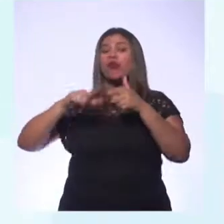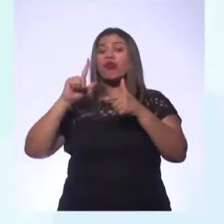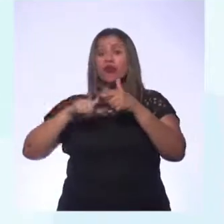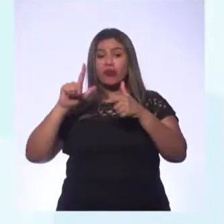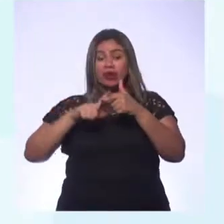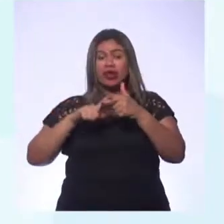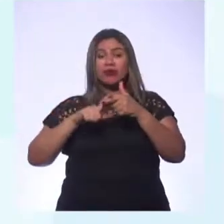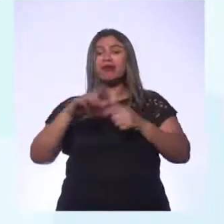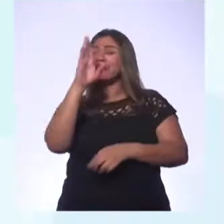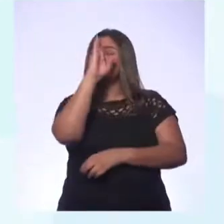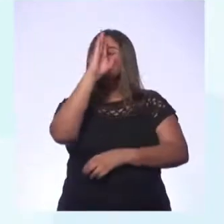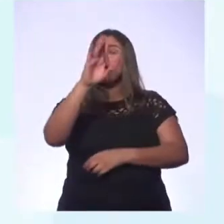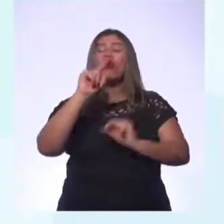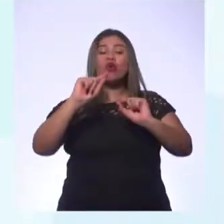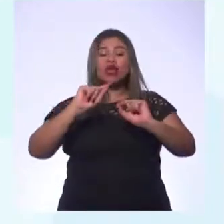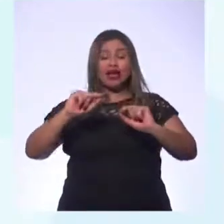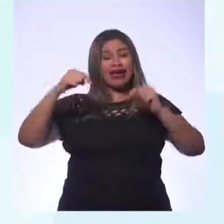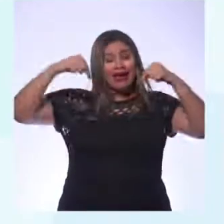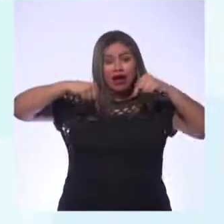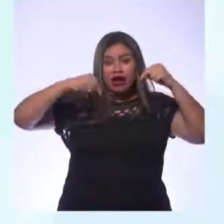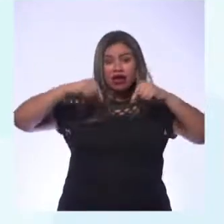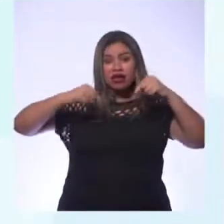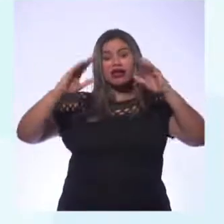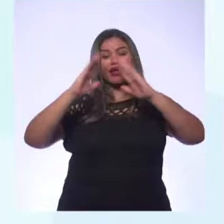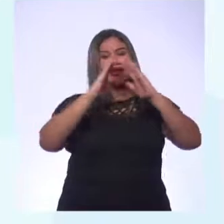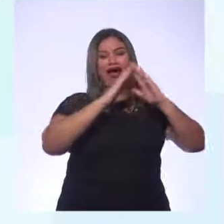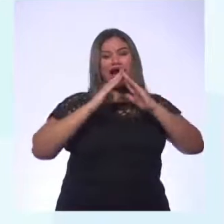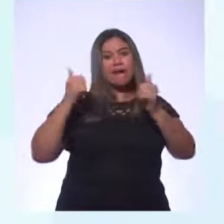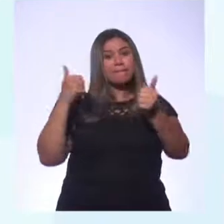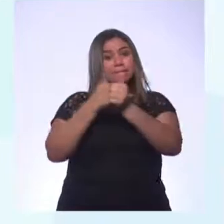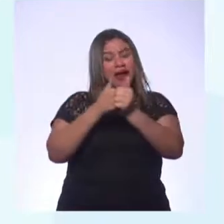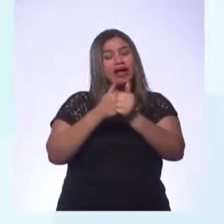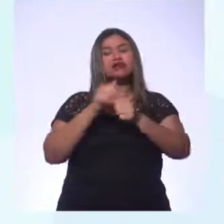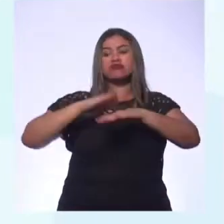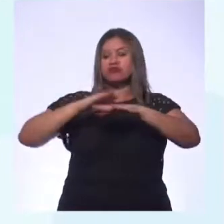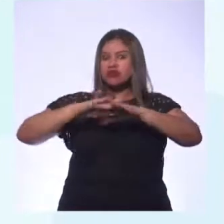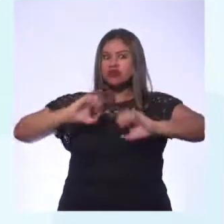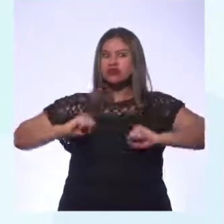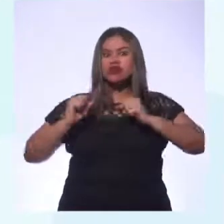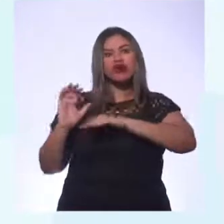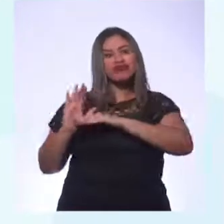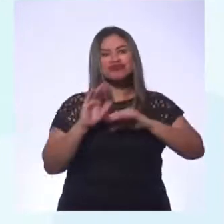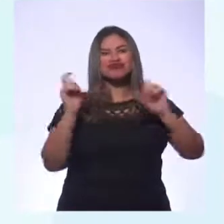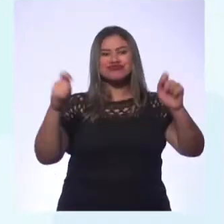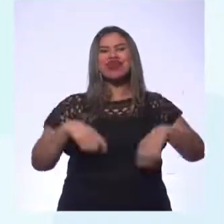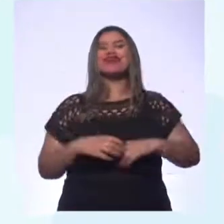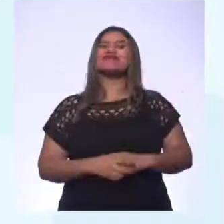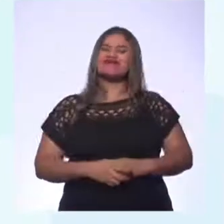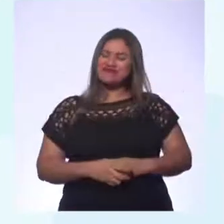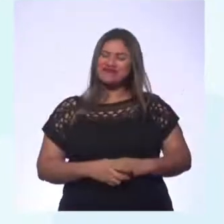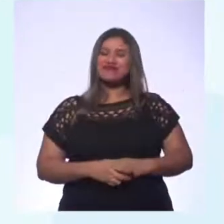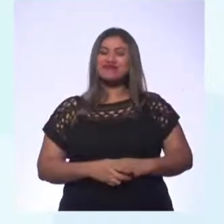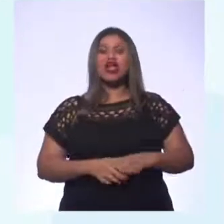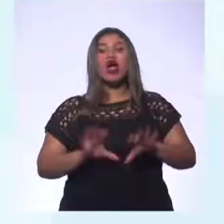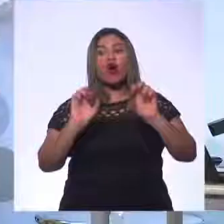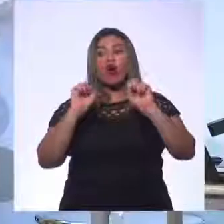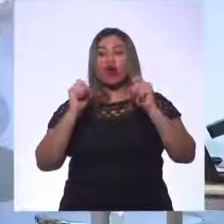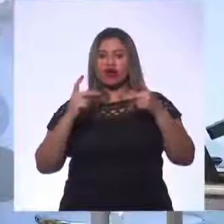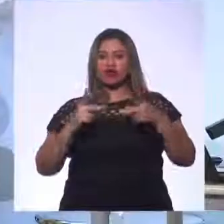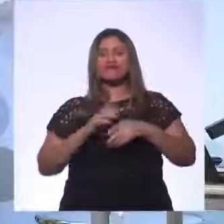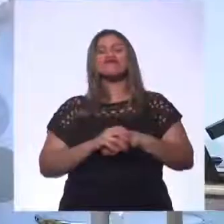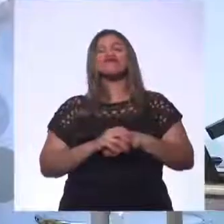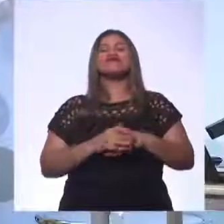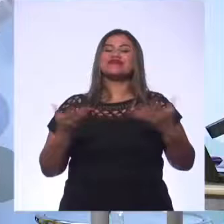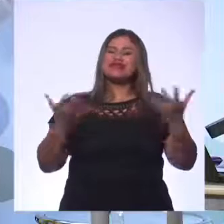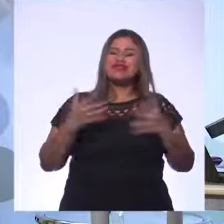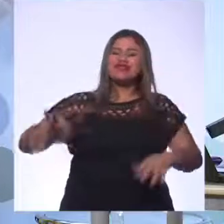problemas locais, para propor soluções que estão ao nosso alcance. Muito bem. Então, com isso aí, eu quero